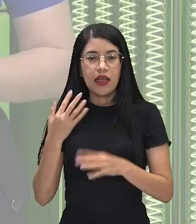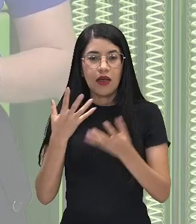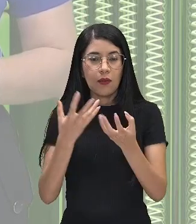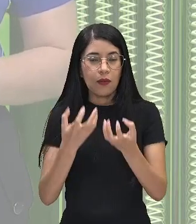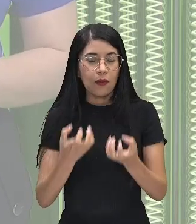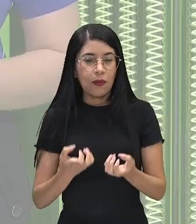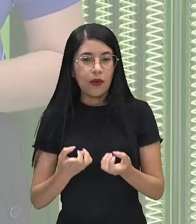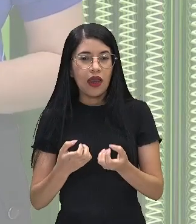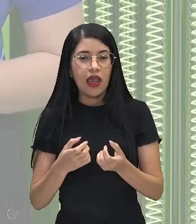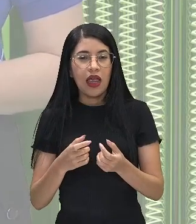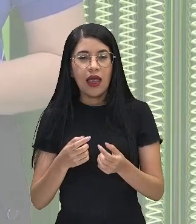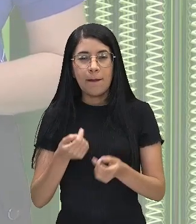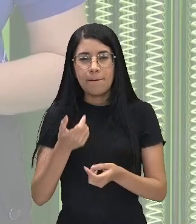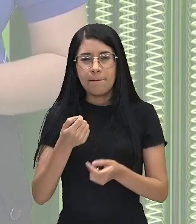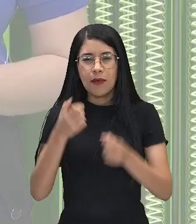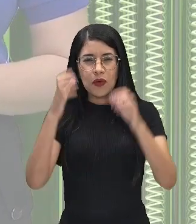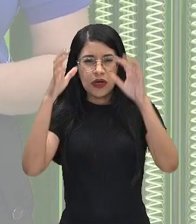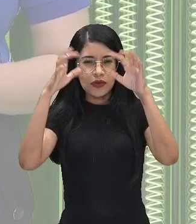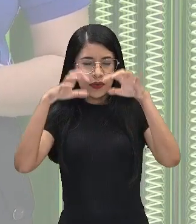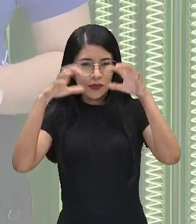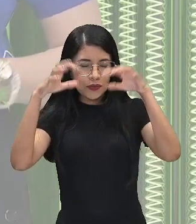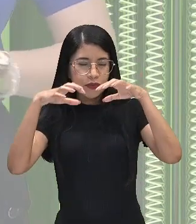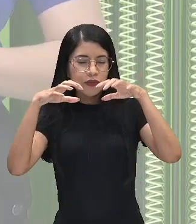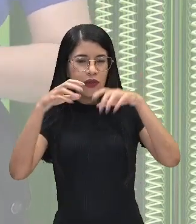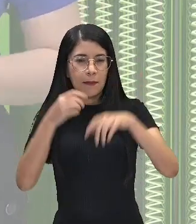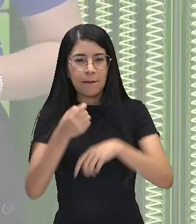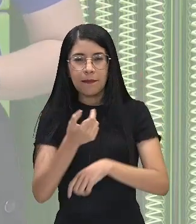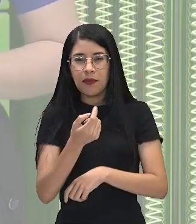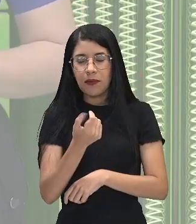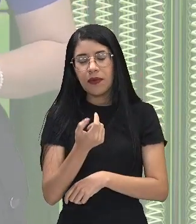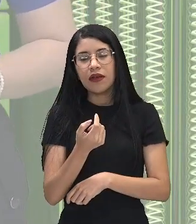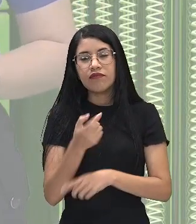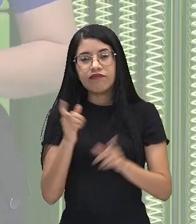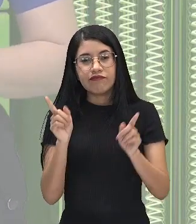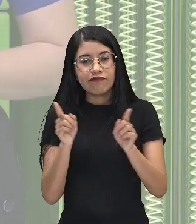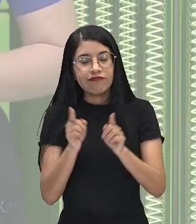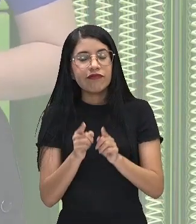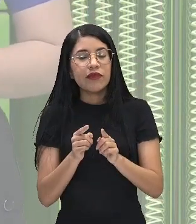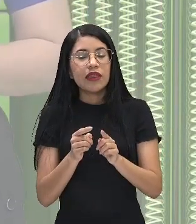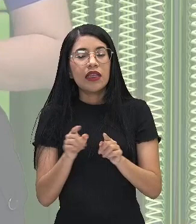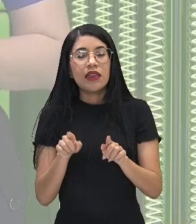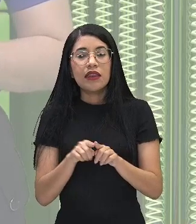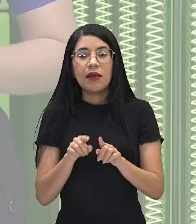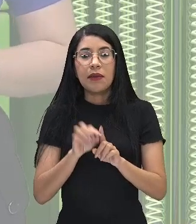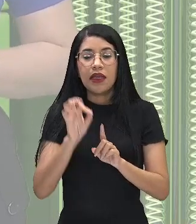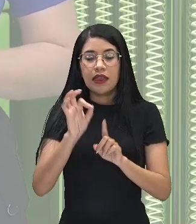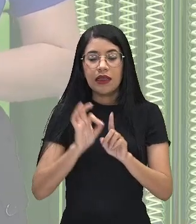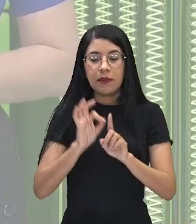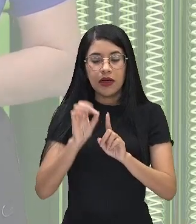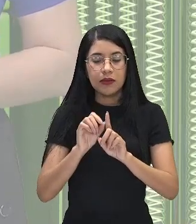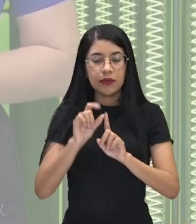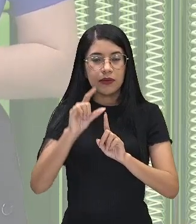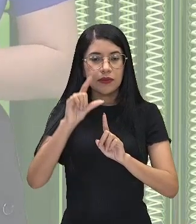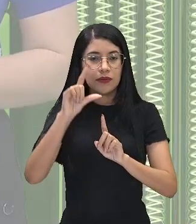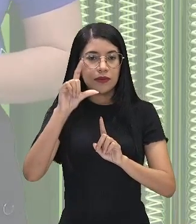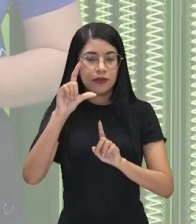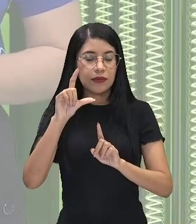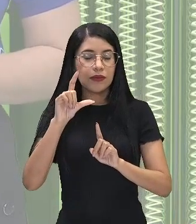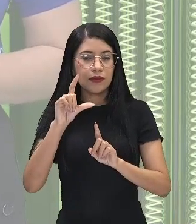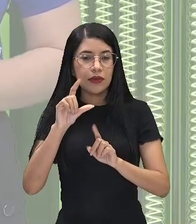das chuvas, que é o que vocês podem observar aqui, redução das chuvas e o aumento da temperatura